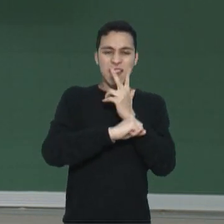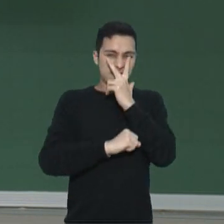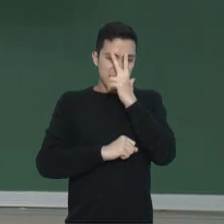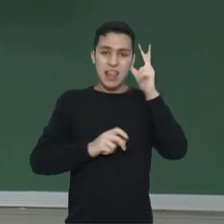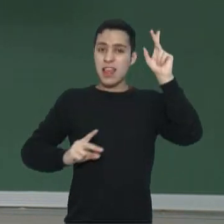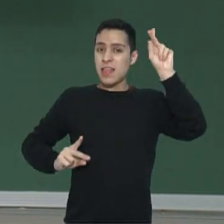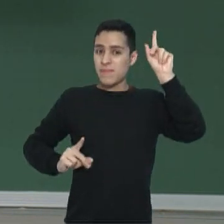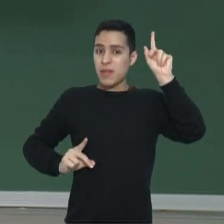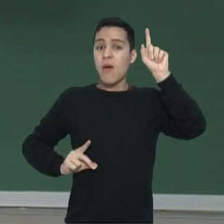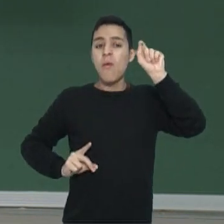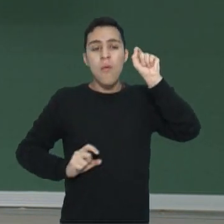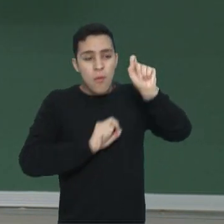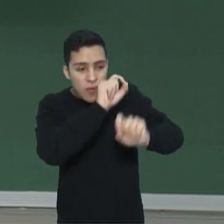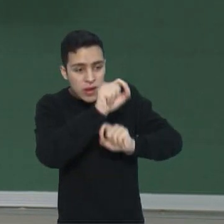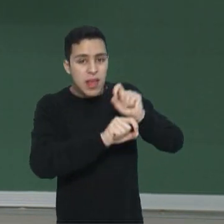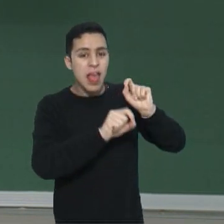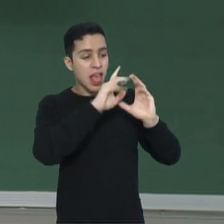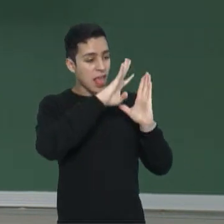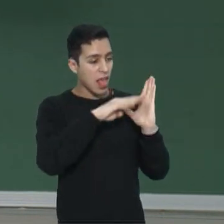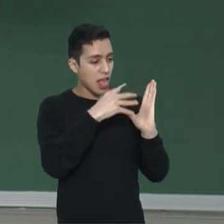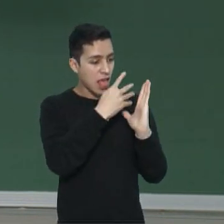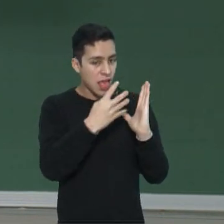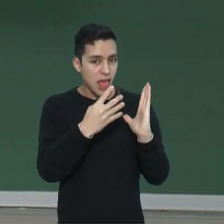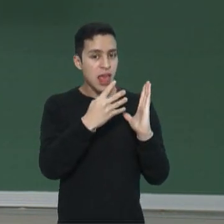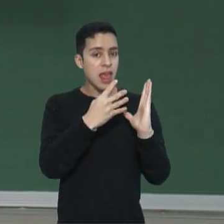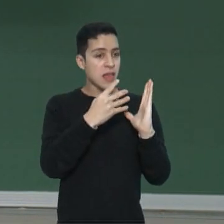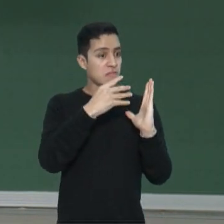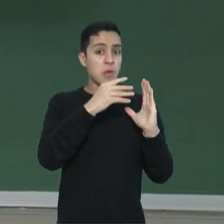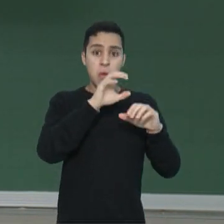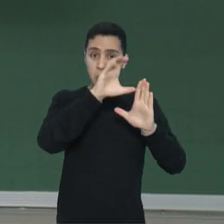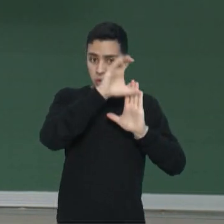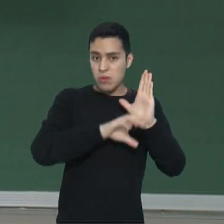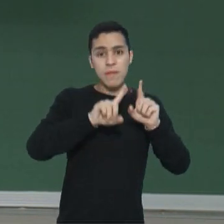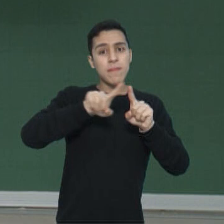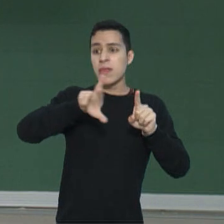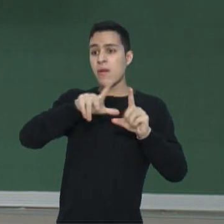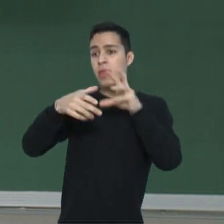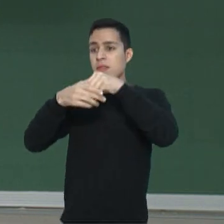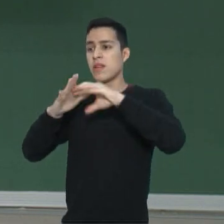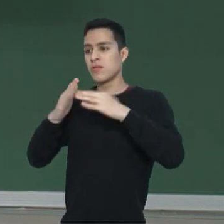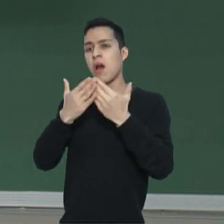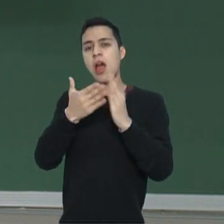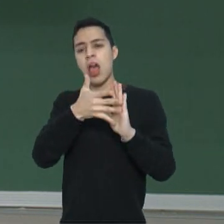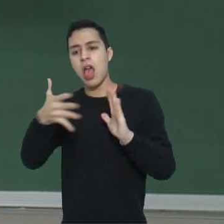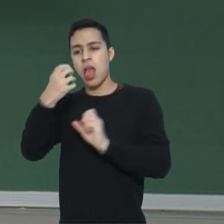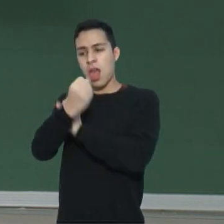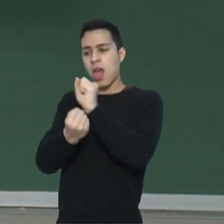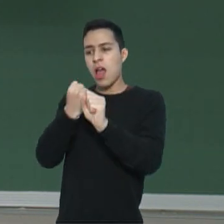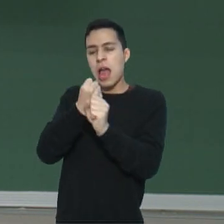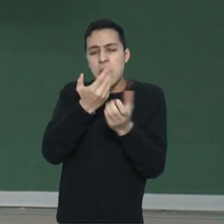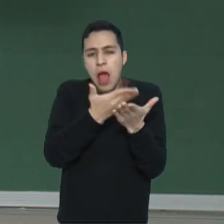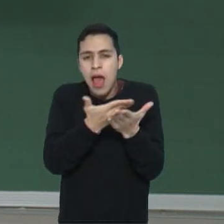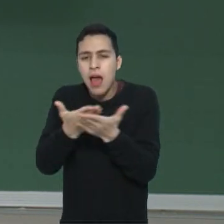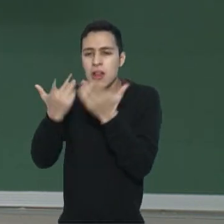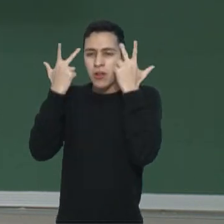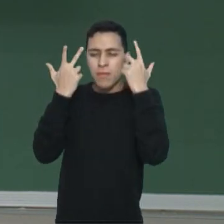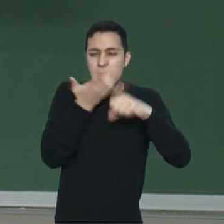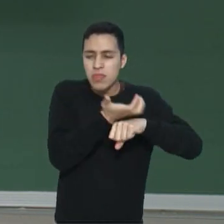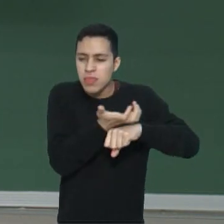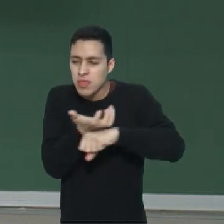atividade curricular não letiva. Da mesma forma, um outro curso que o colégio esteja